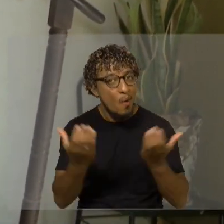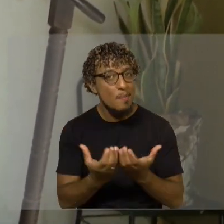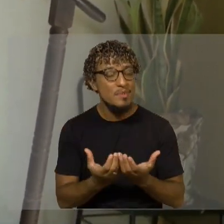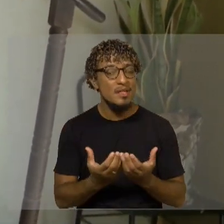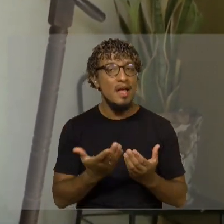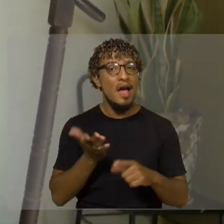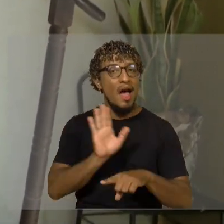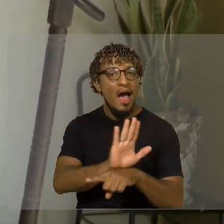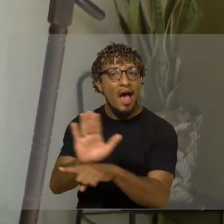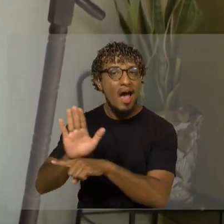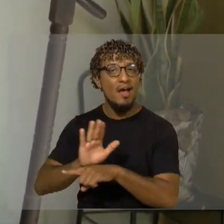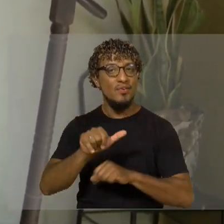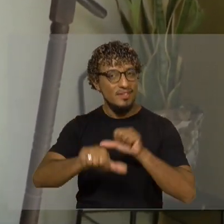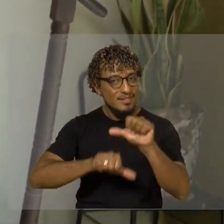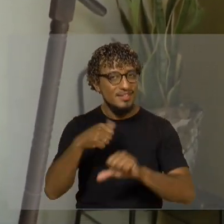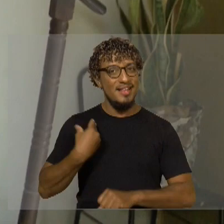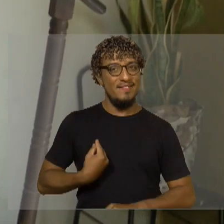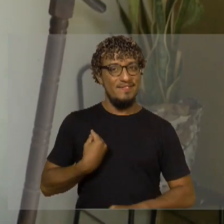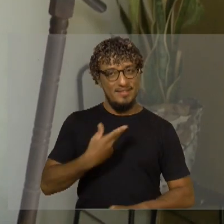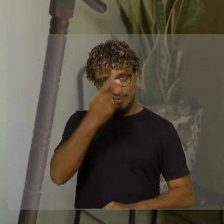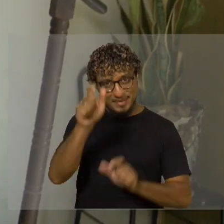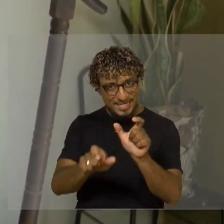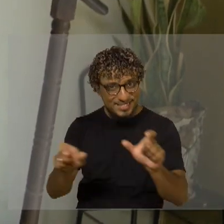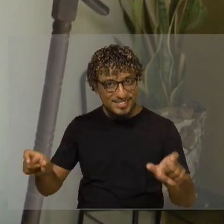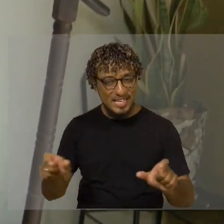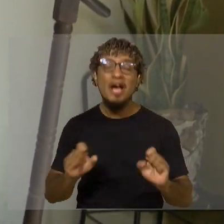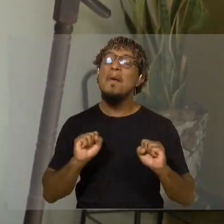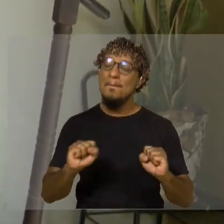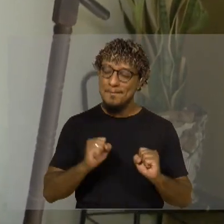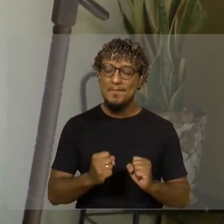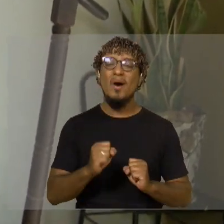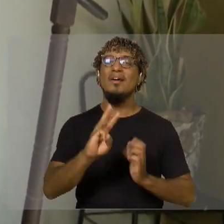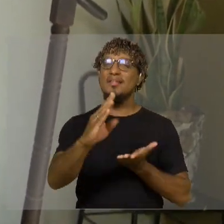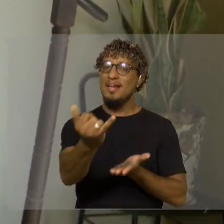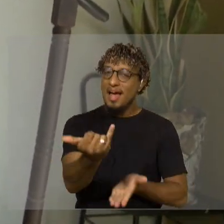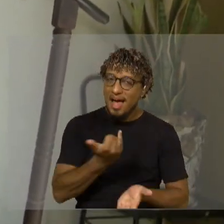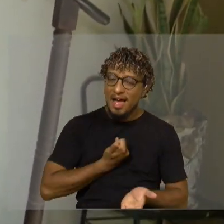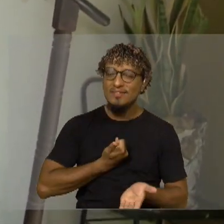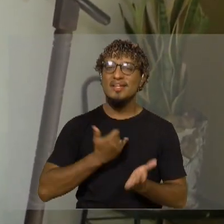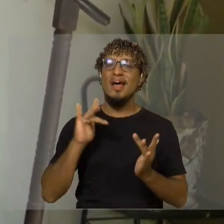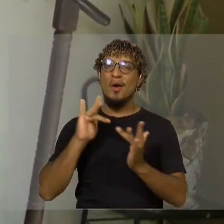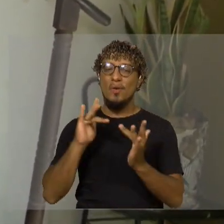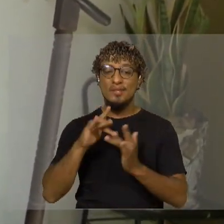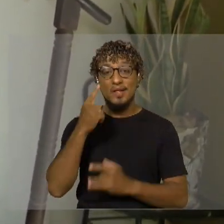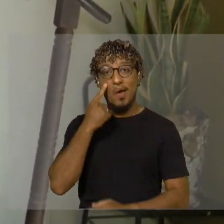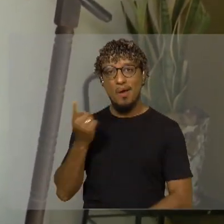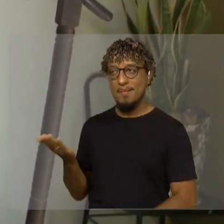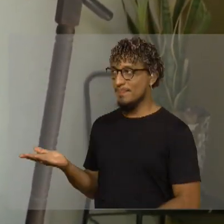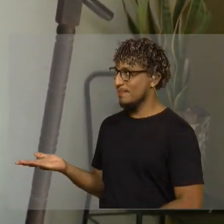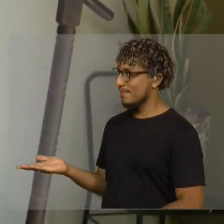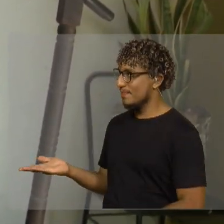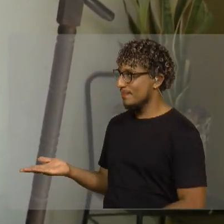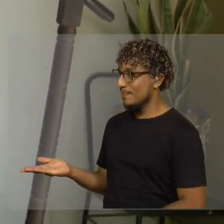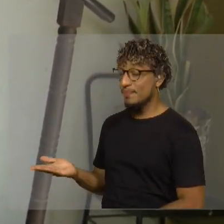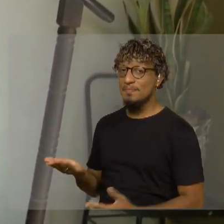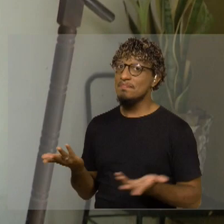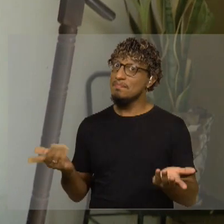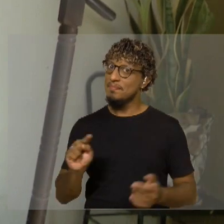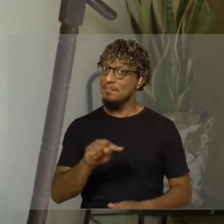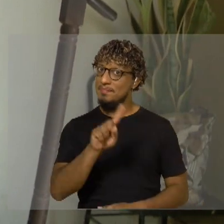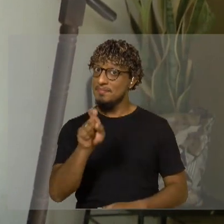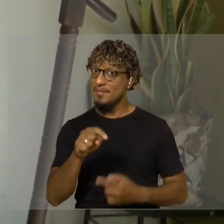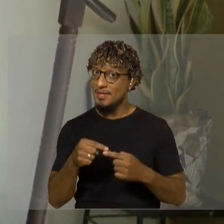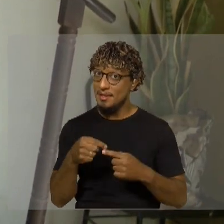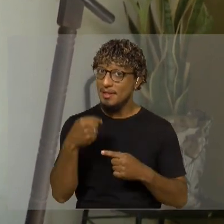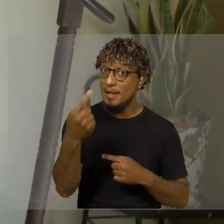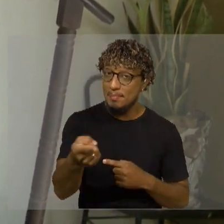ajude a transformar a vida e a realidade das pessoas, pode entrar em contato com a gente através dos canais que aparecem aqui na sua tela. Quem sabe na semana que vem é o